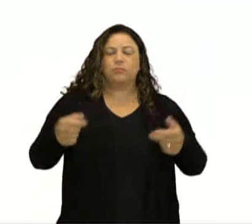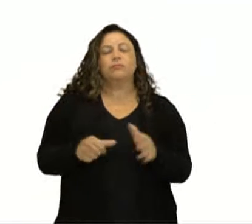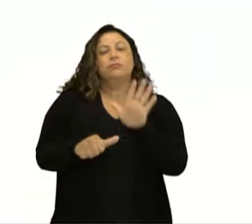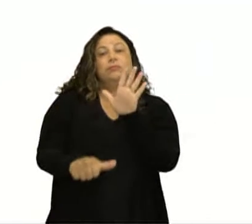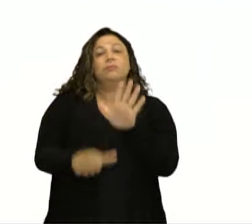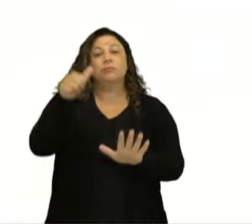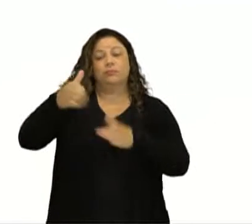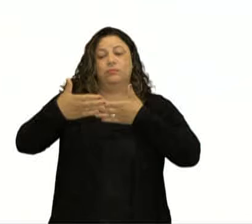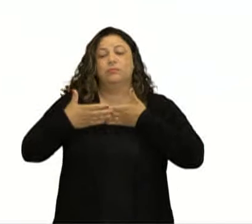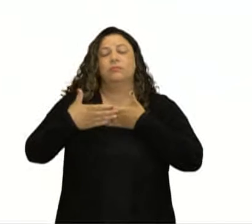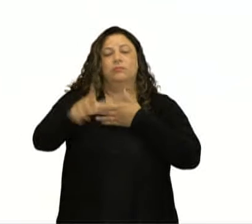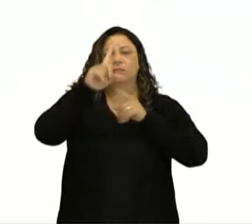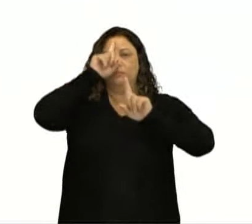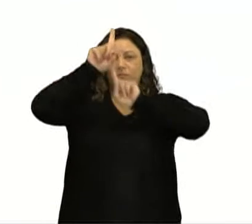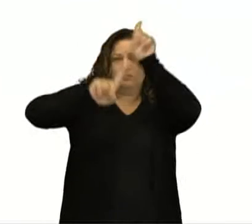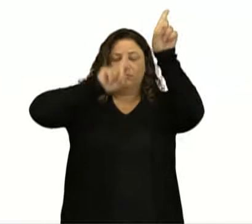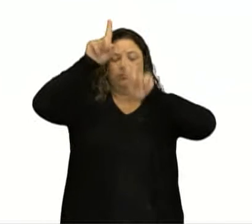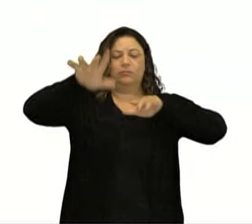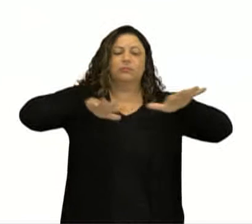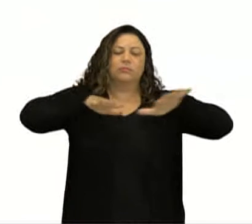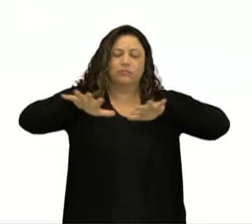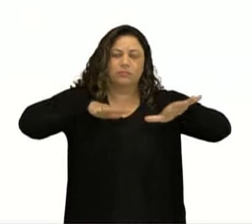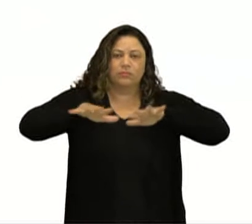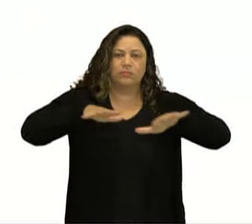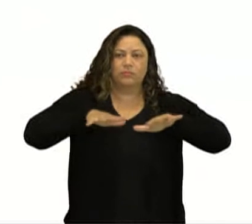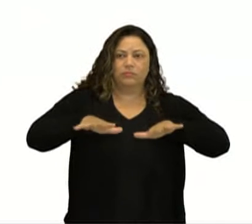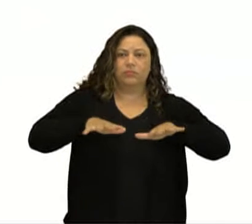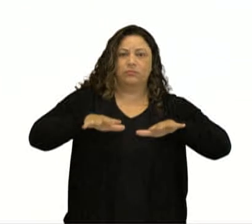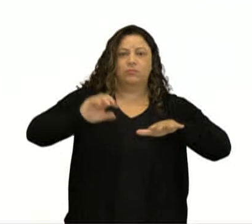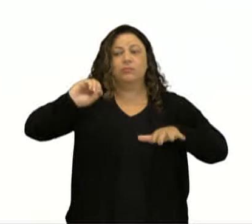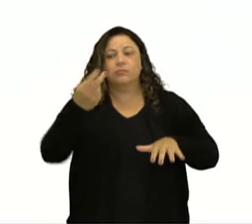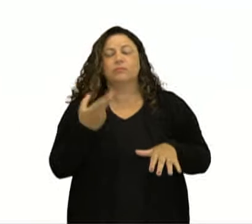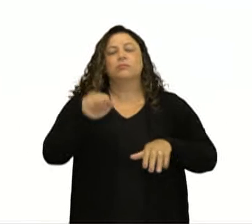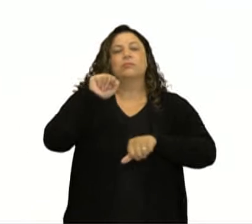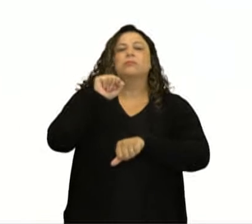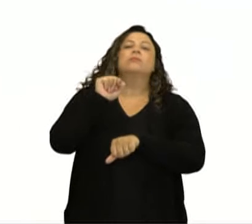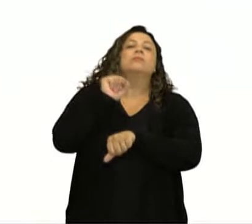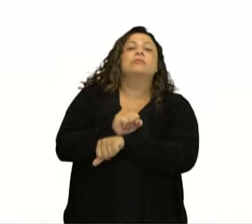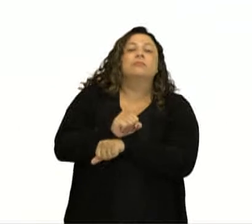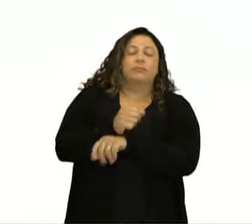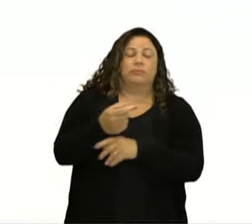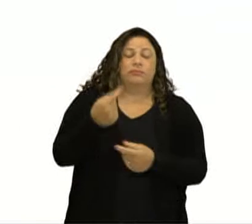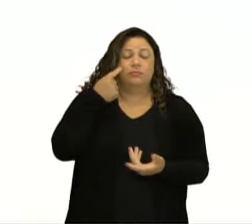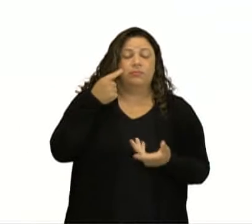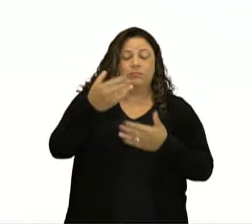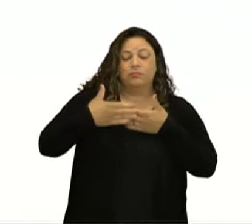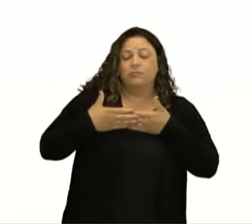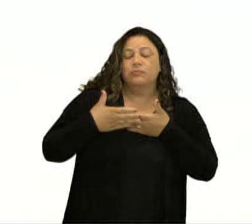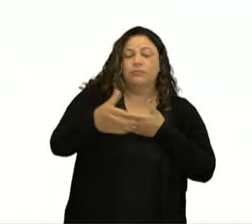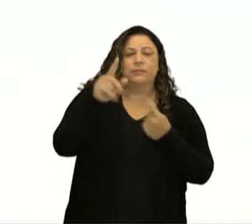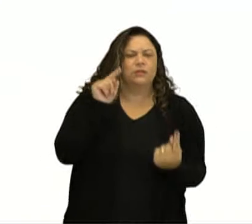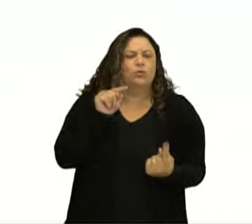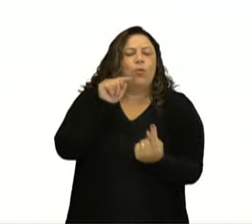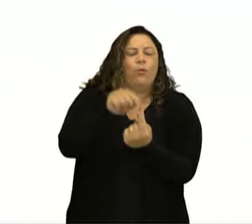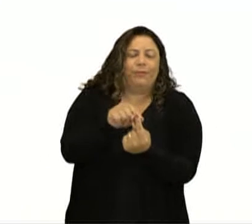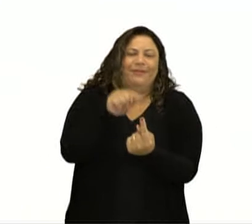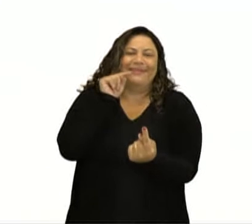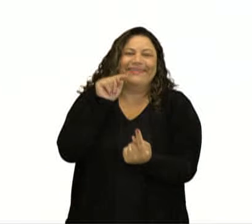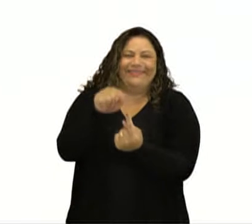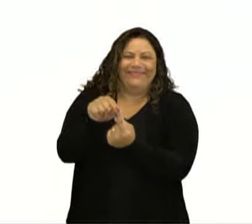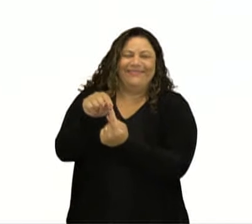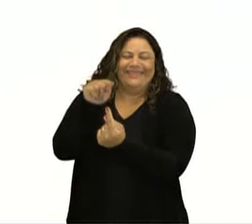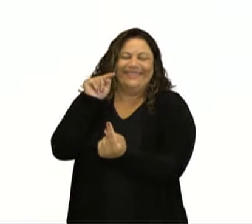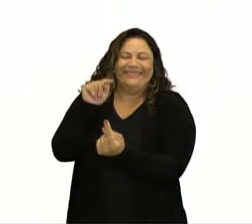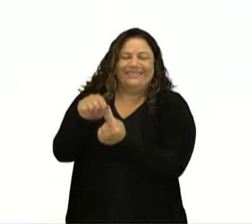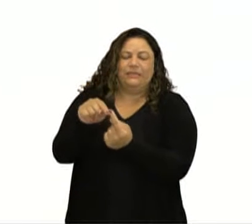partir da ideia de movimento ou repouso, eu preciso ter um referencial. E é a partir deste que eu vou começar a